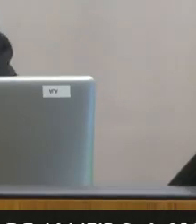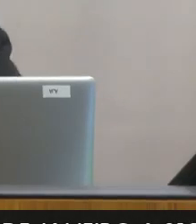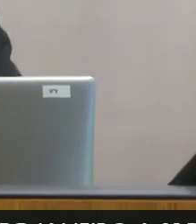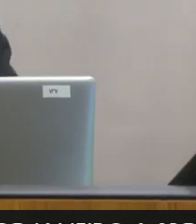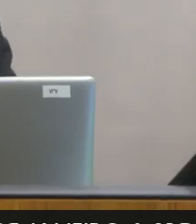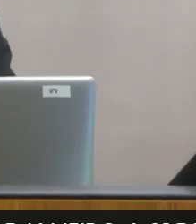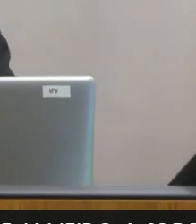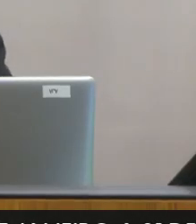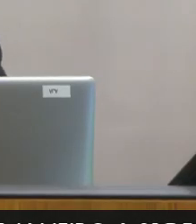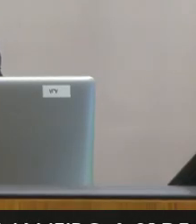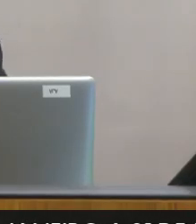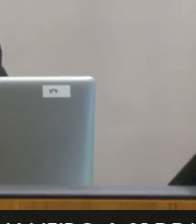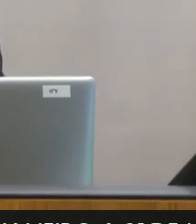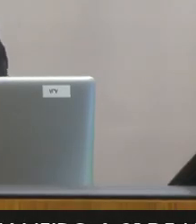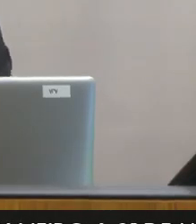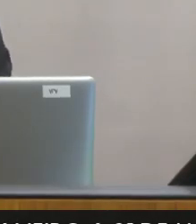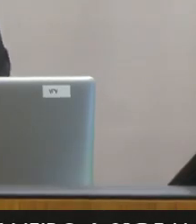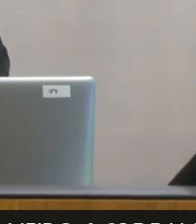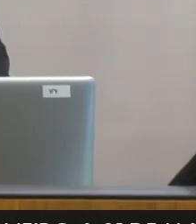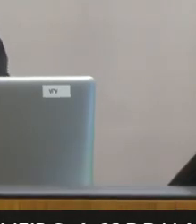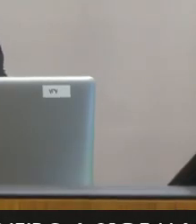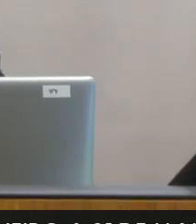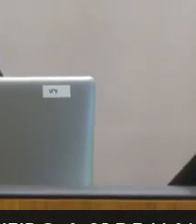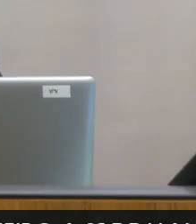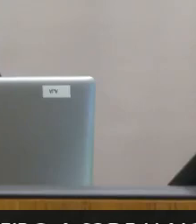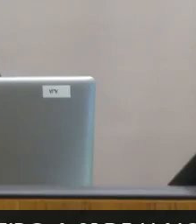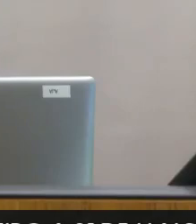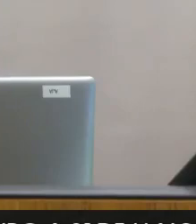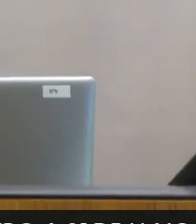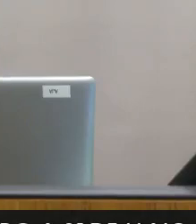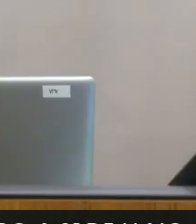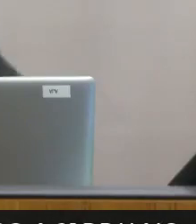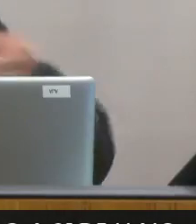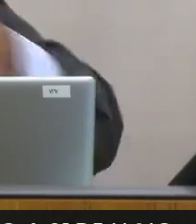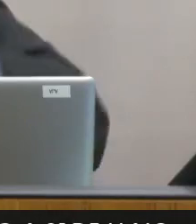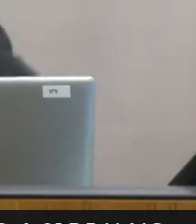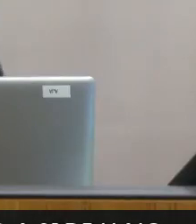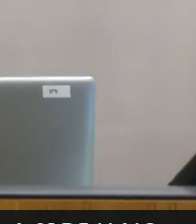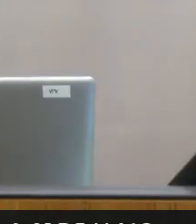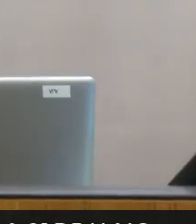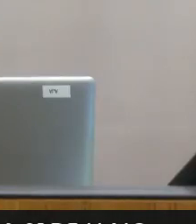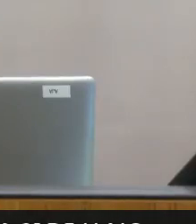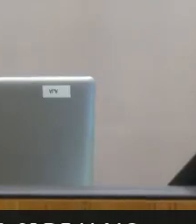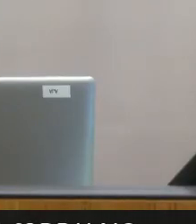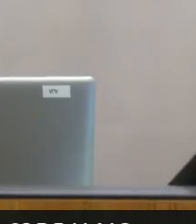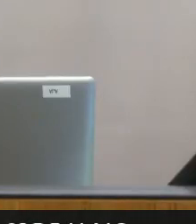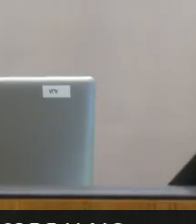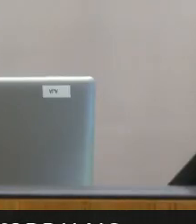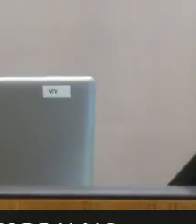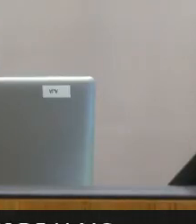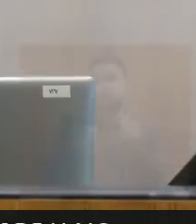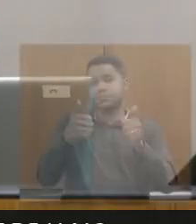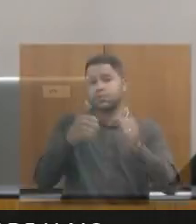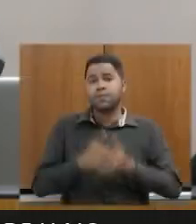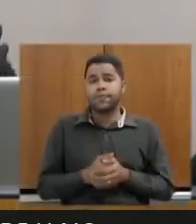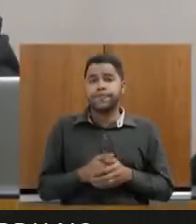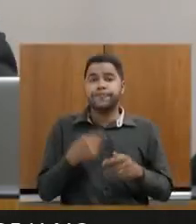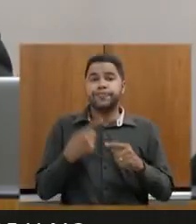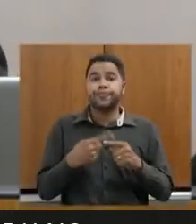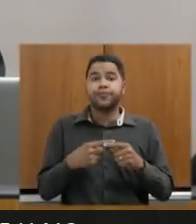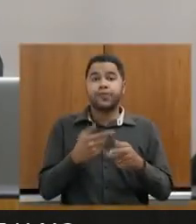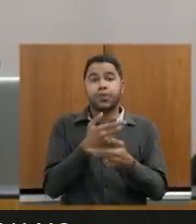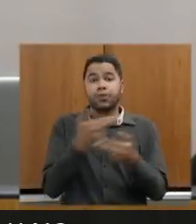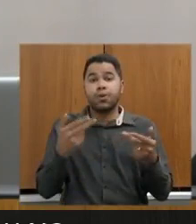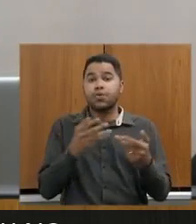pá pode mandar fazer esse não fizer aqui nós chamamos aqui e vamos tirar o carimbo do não e vamos dar um parecer favorável porque